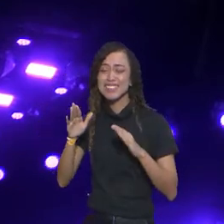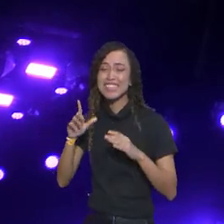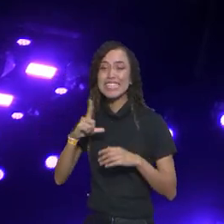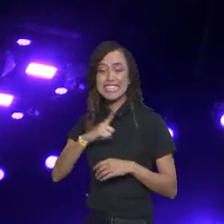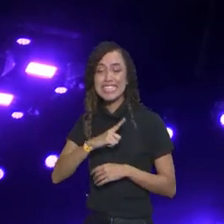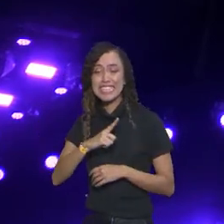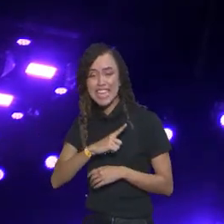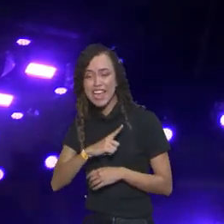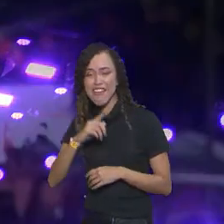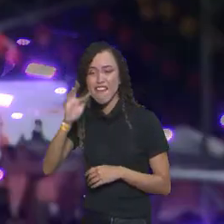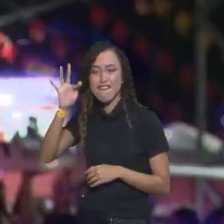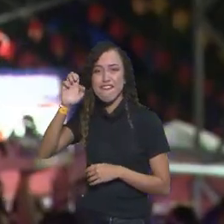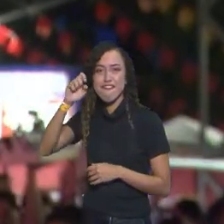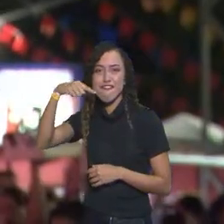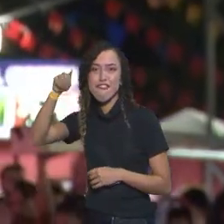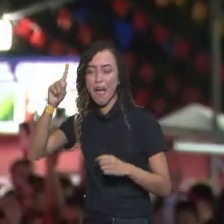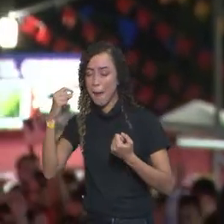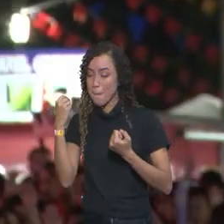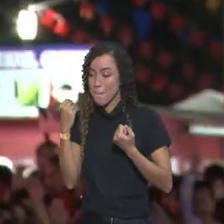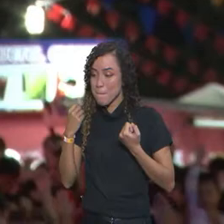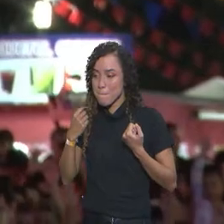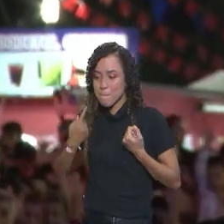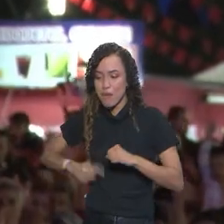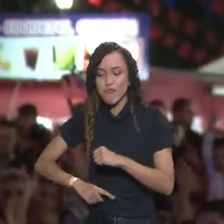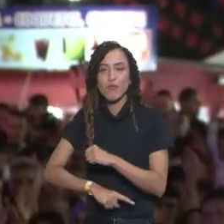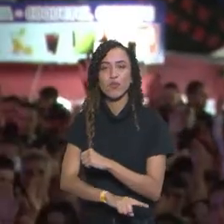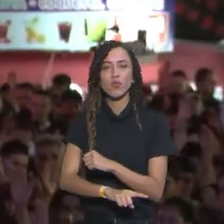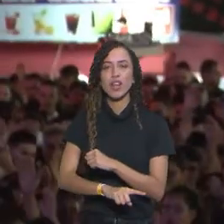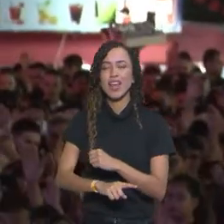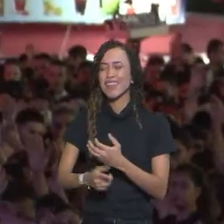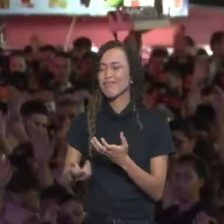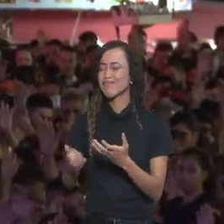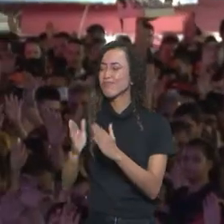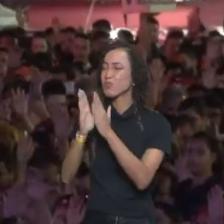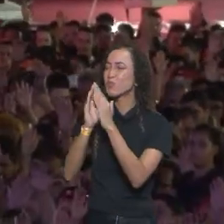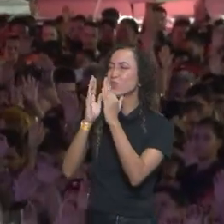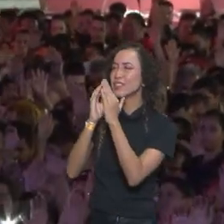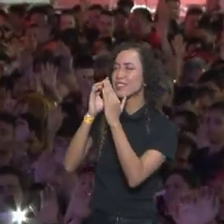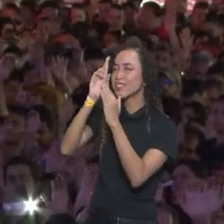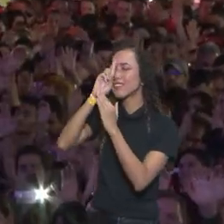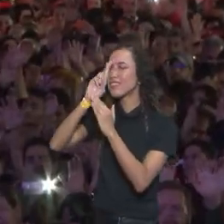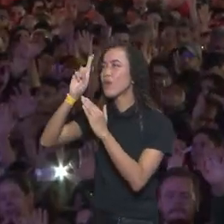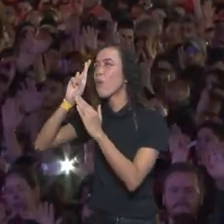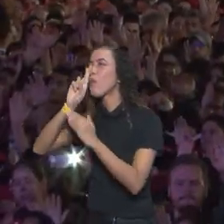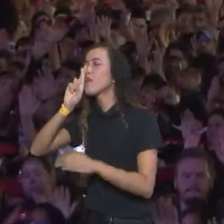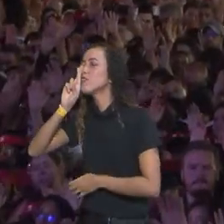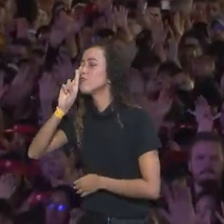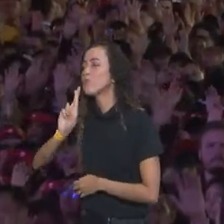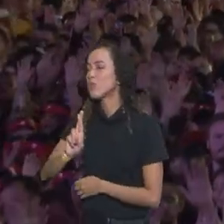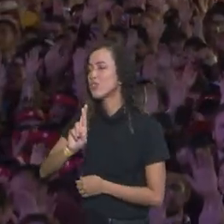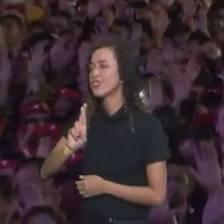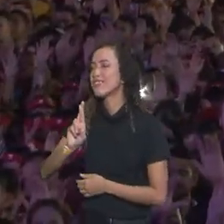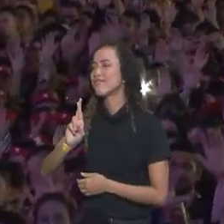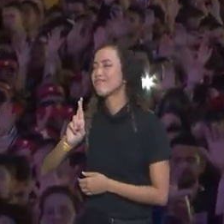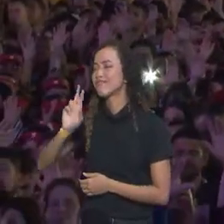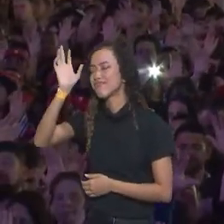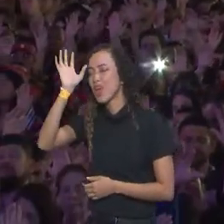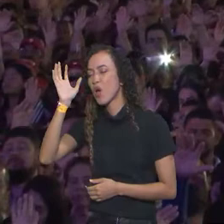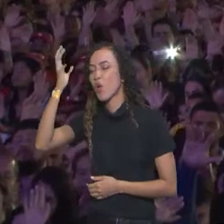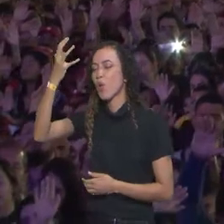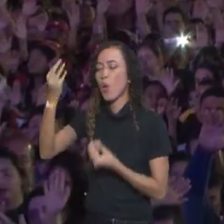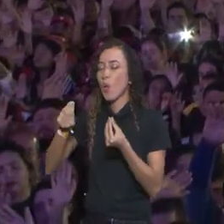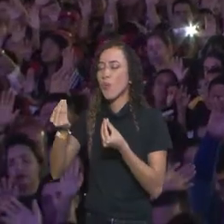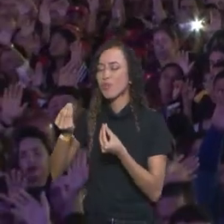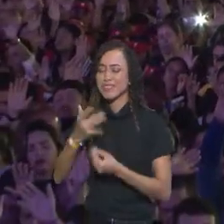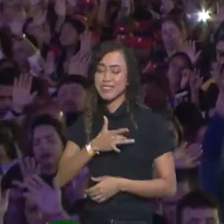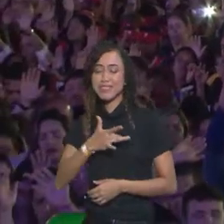sem urina abalável em ti Senhor estão buscando em ti senhor uma resposta uma solução talvez na